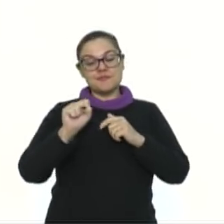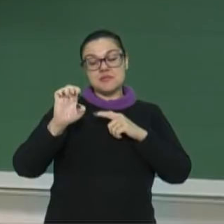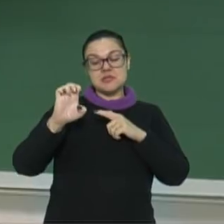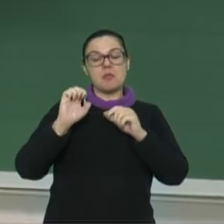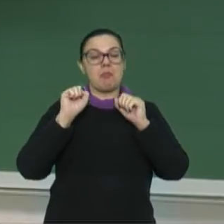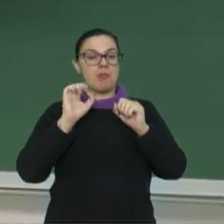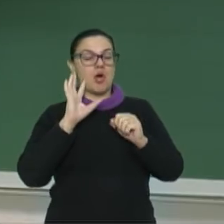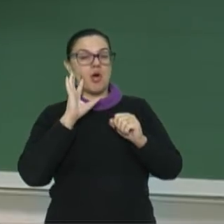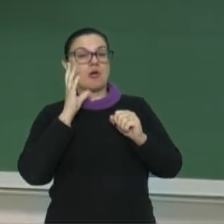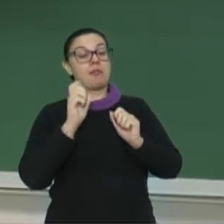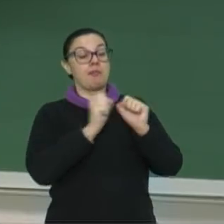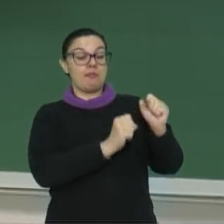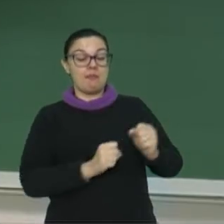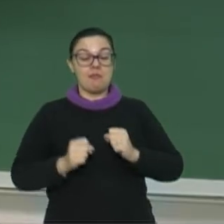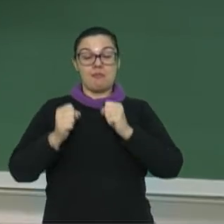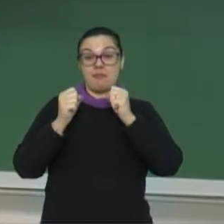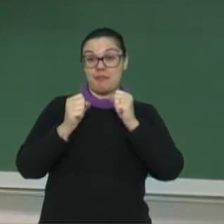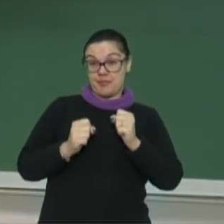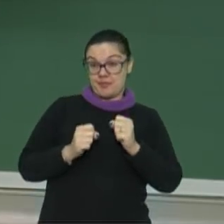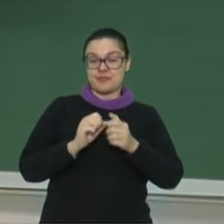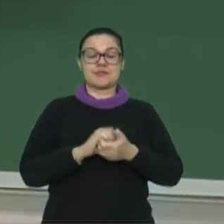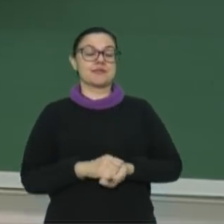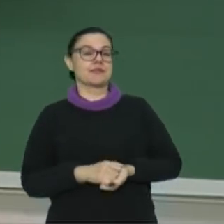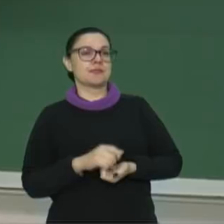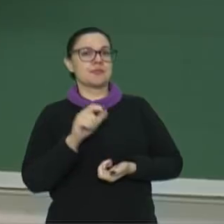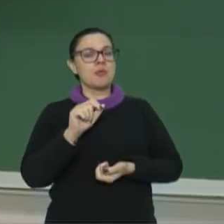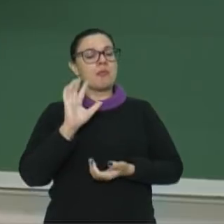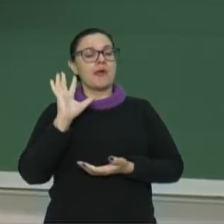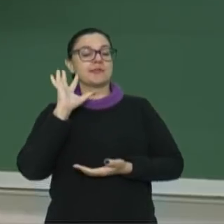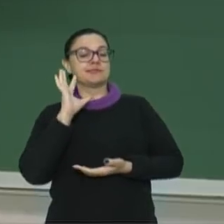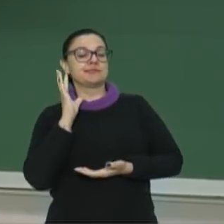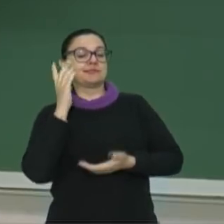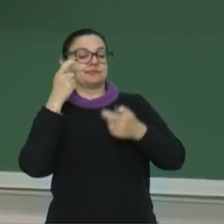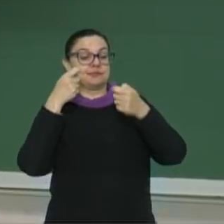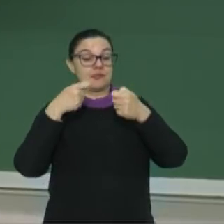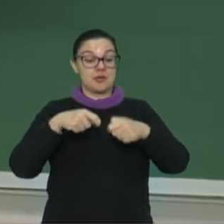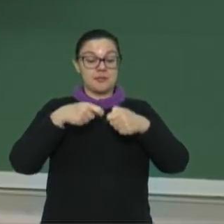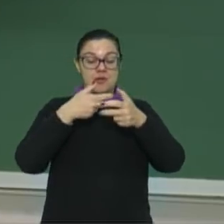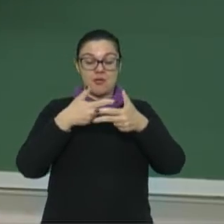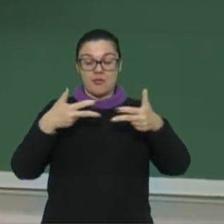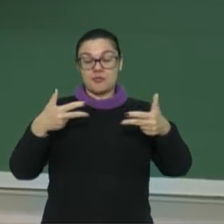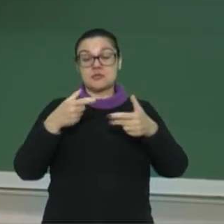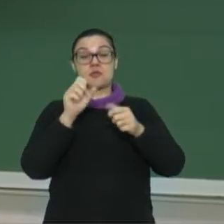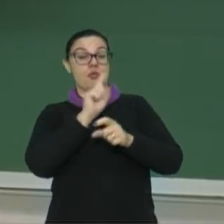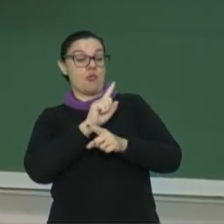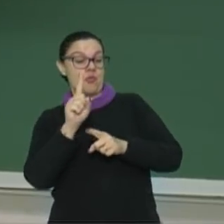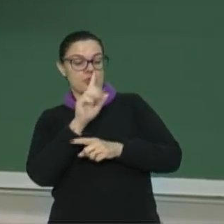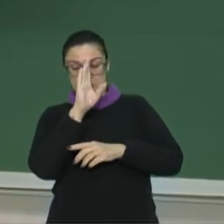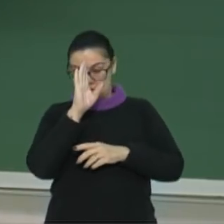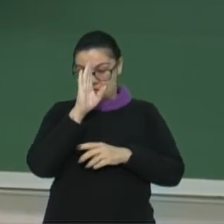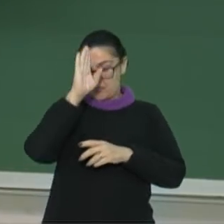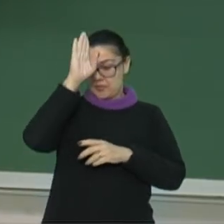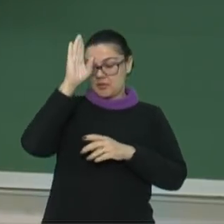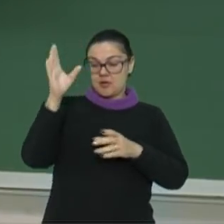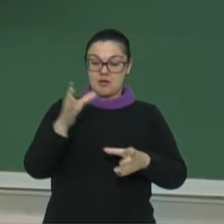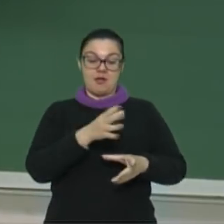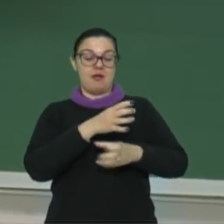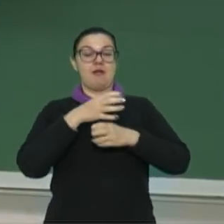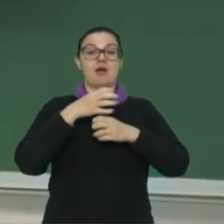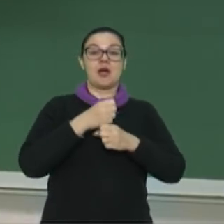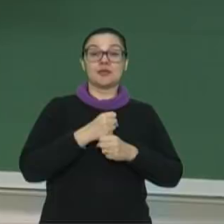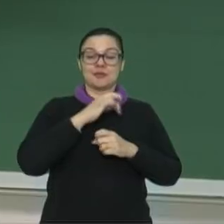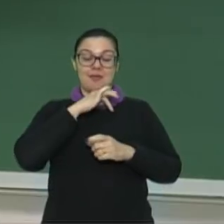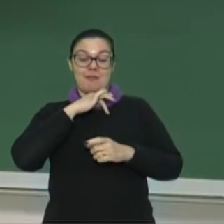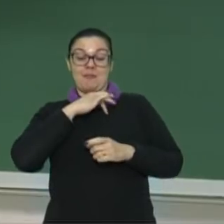de hipótese, de possibilidade. Ou seja, indica uma condição necessária para que seja realizado ou não o fato principal, adotar uma mentalidade de